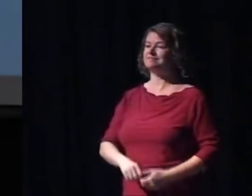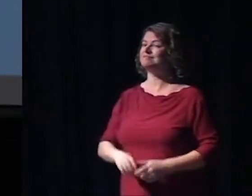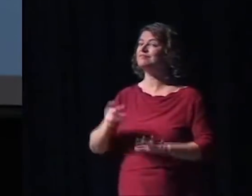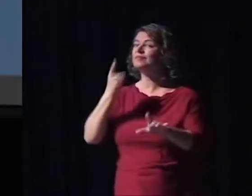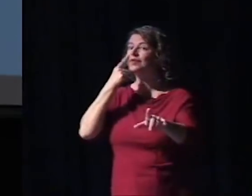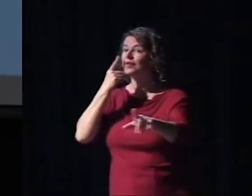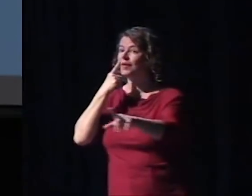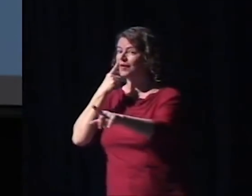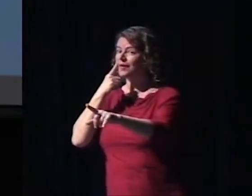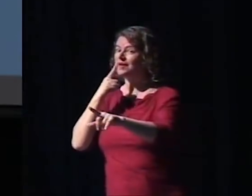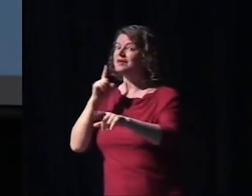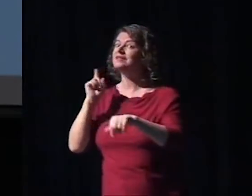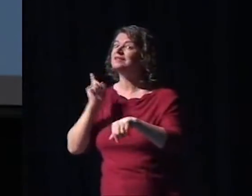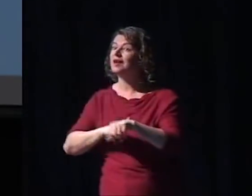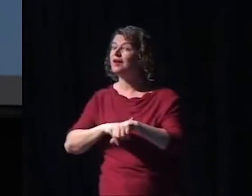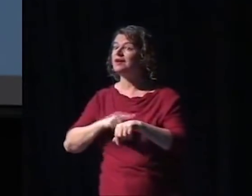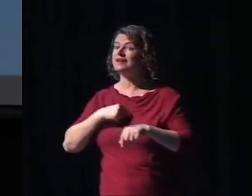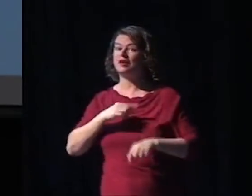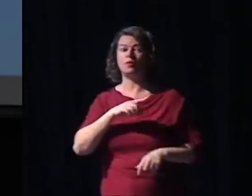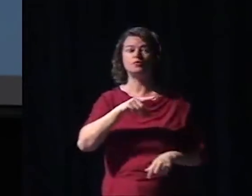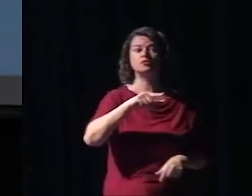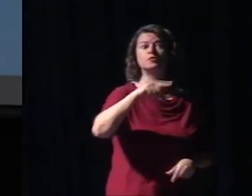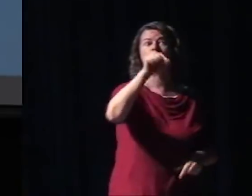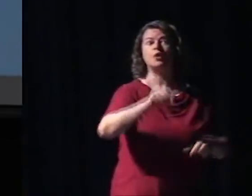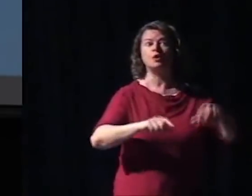O Espírito Santo vai embora.